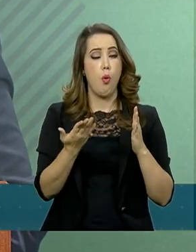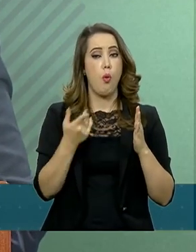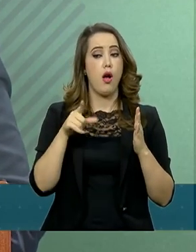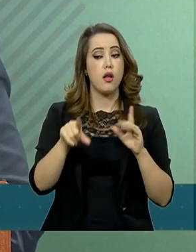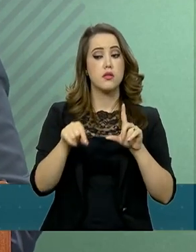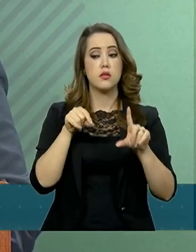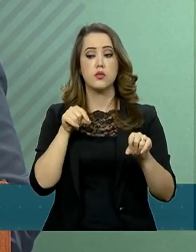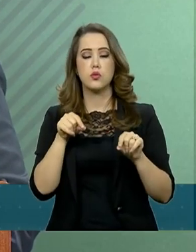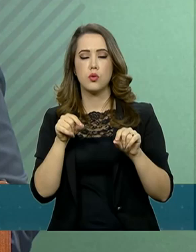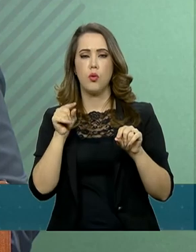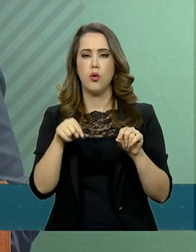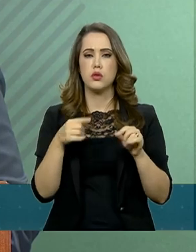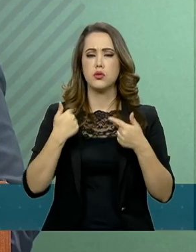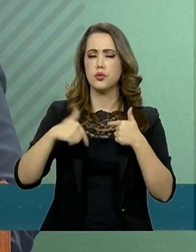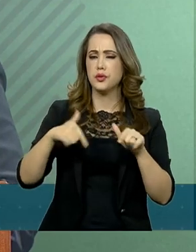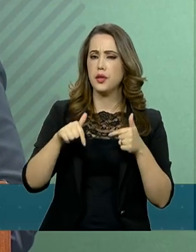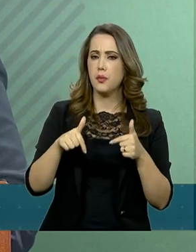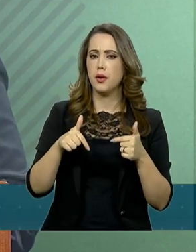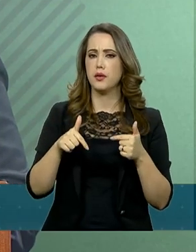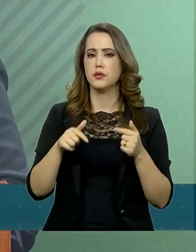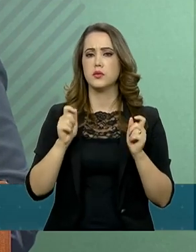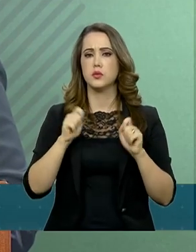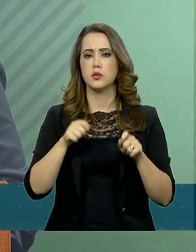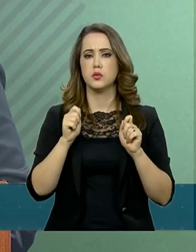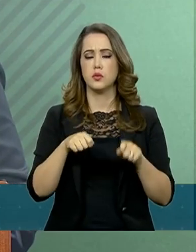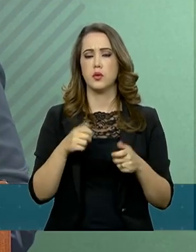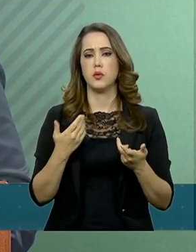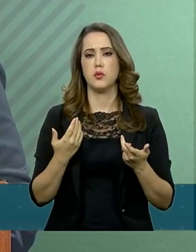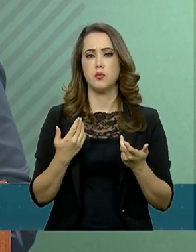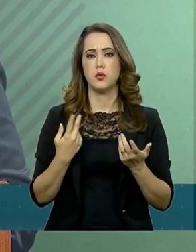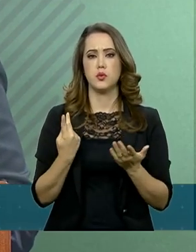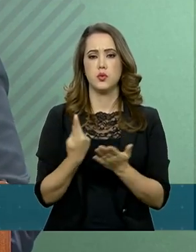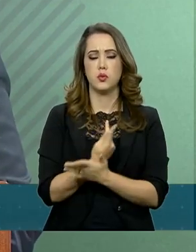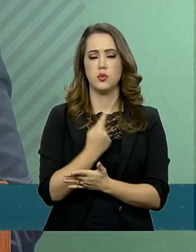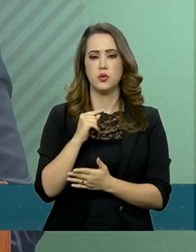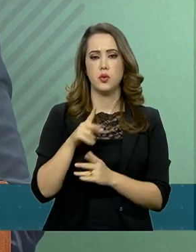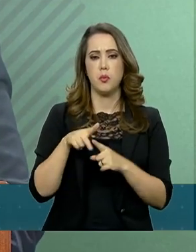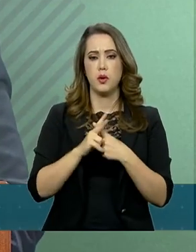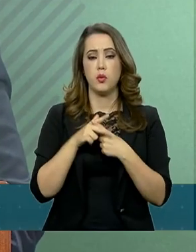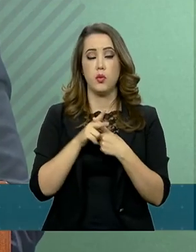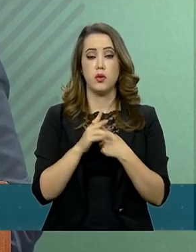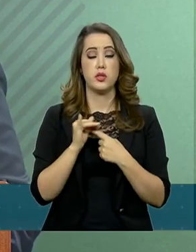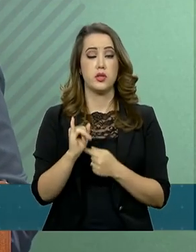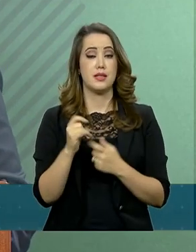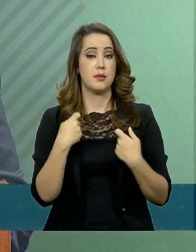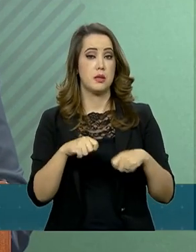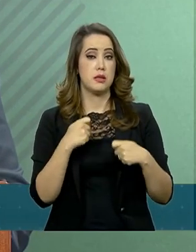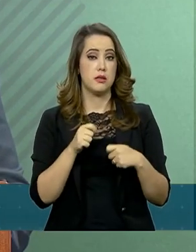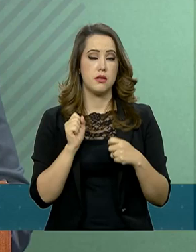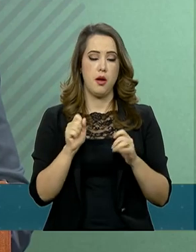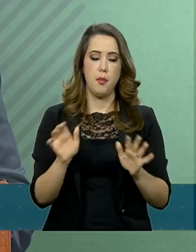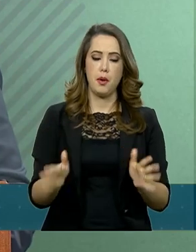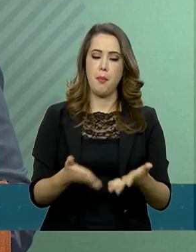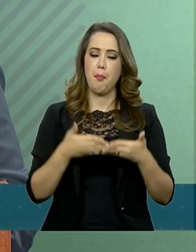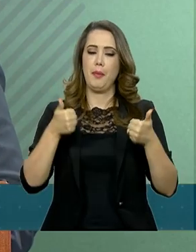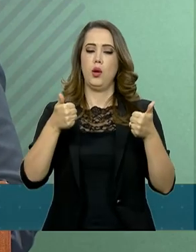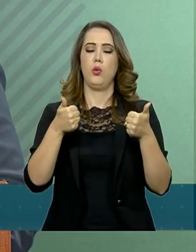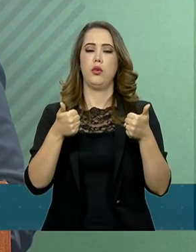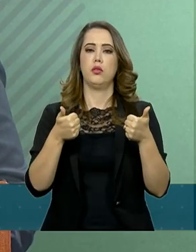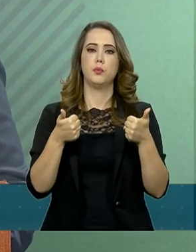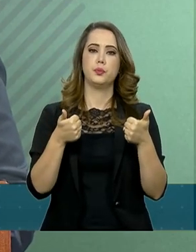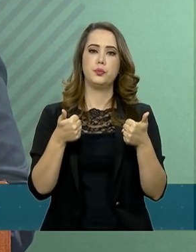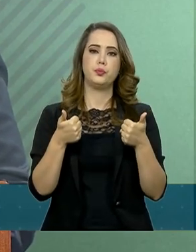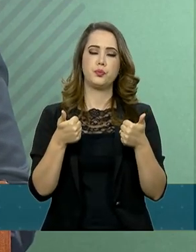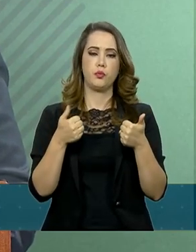demandas e quais são as ações é prospectivas para corrigir se for o caso e para potencializar a